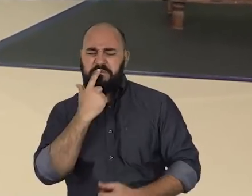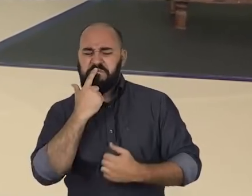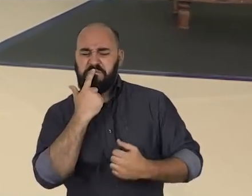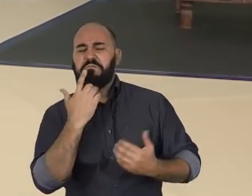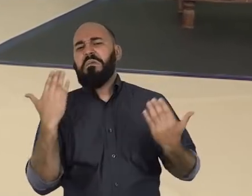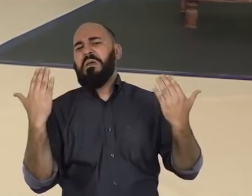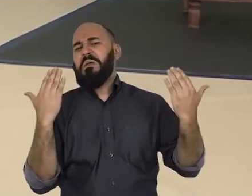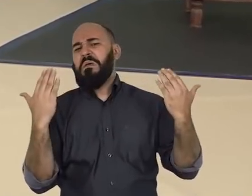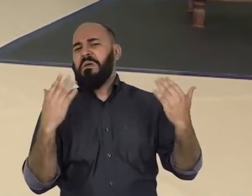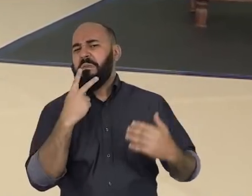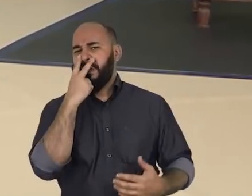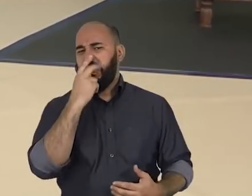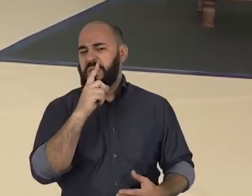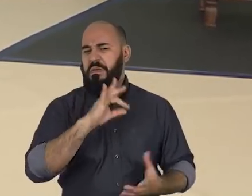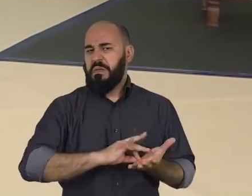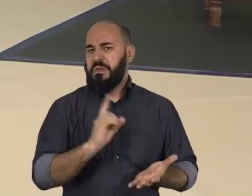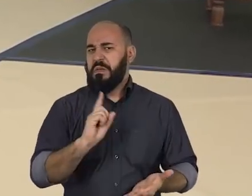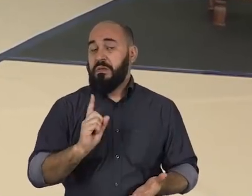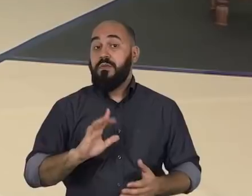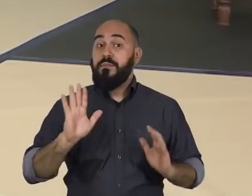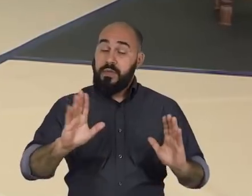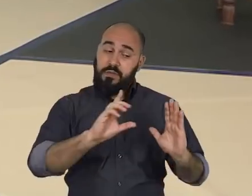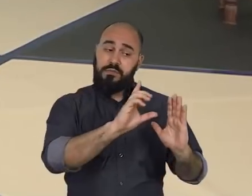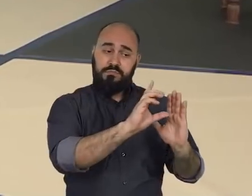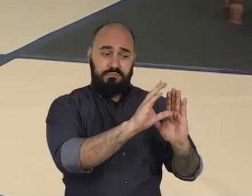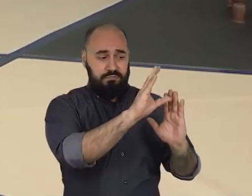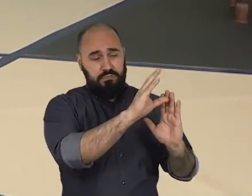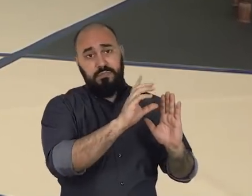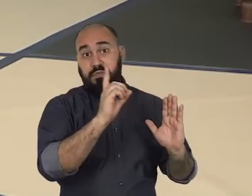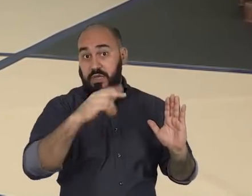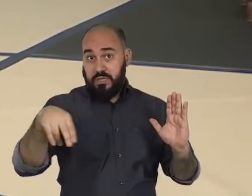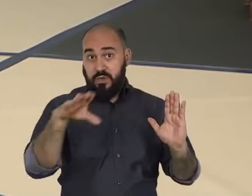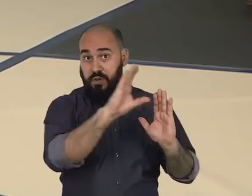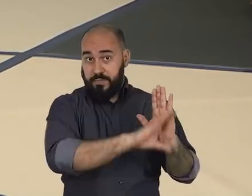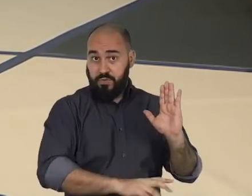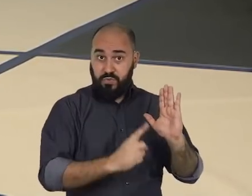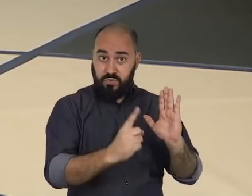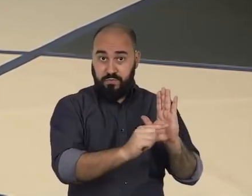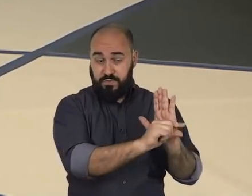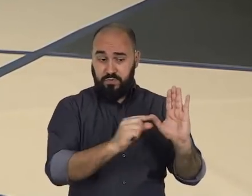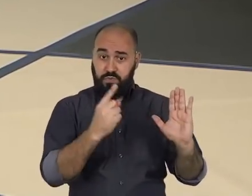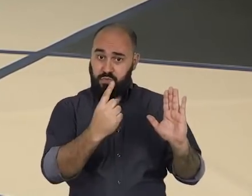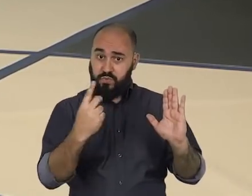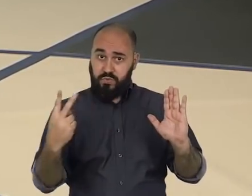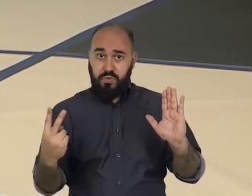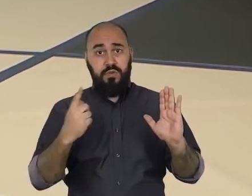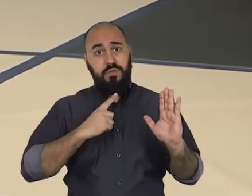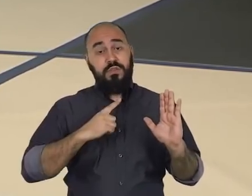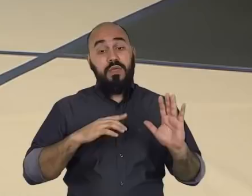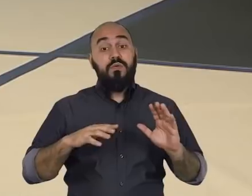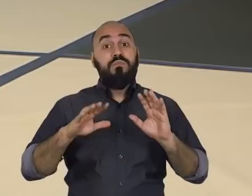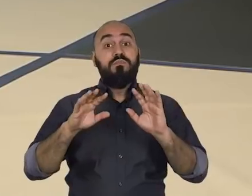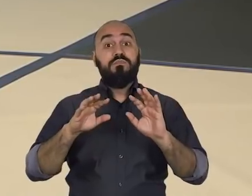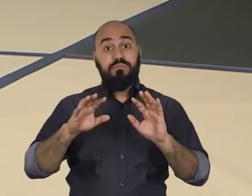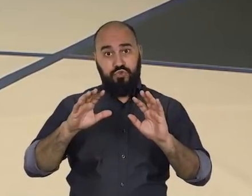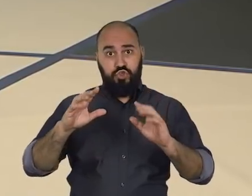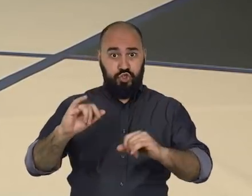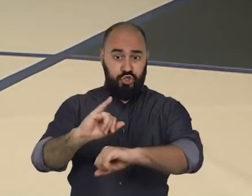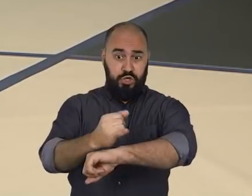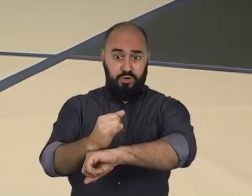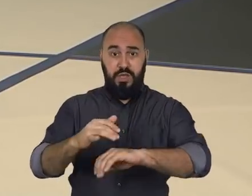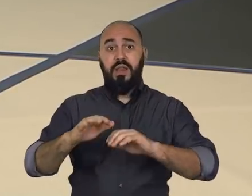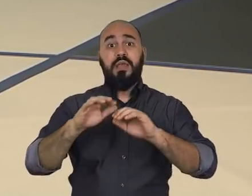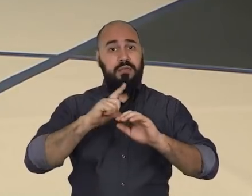declaração bíblica em Daniel capítulo 1, versículos 1 e 2, a respeito de um cerco de Jerusalém por Nabucodonosor